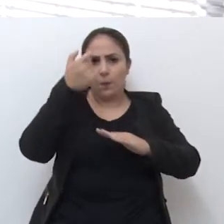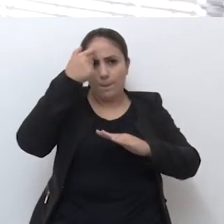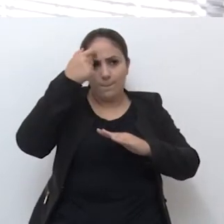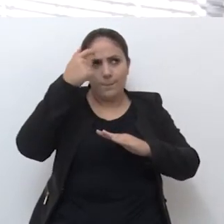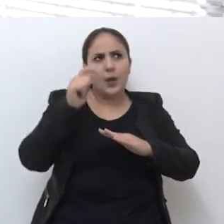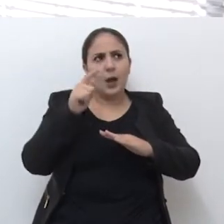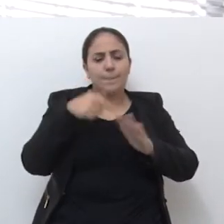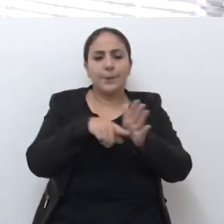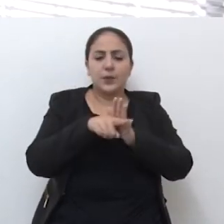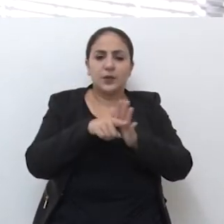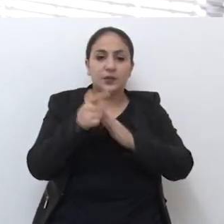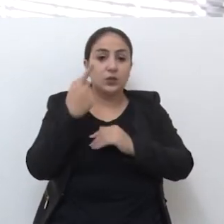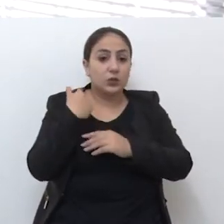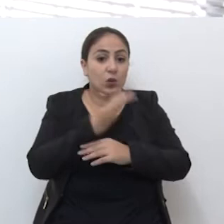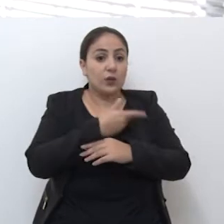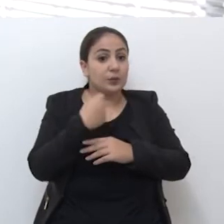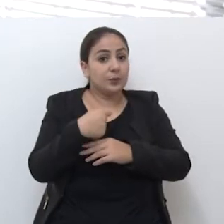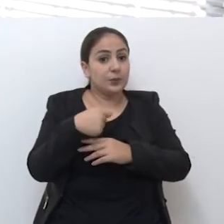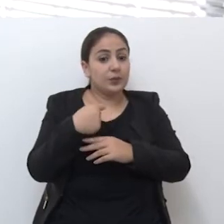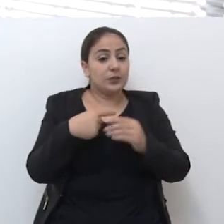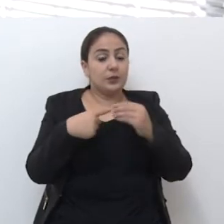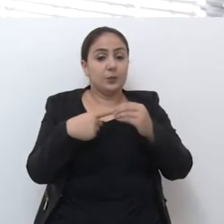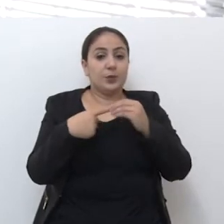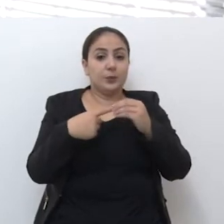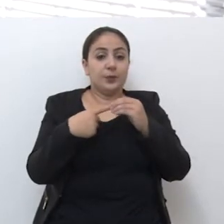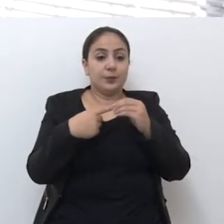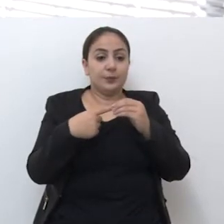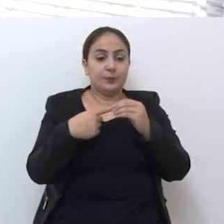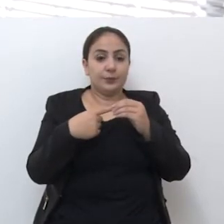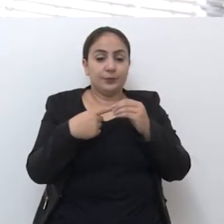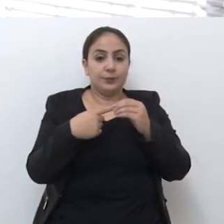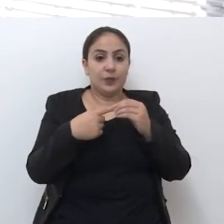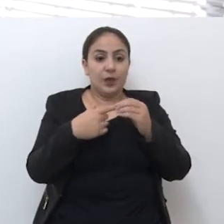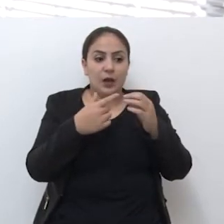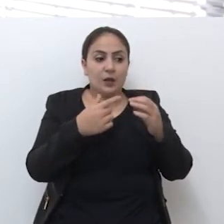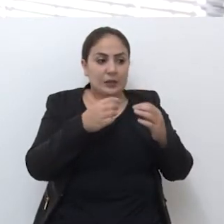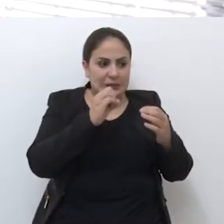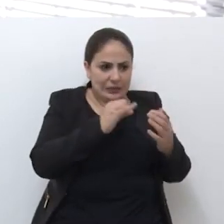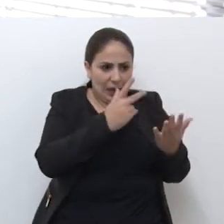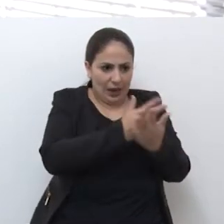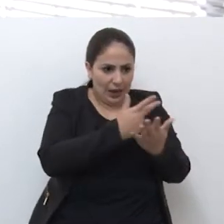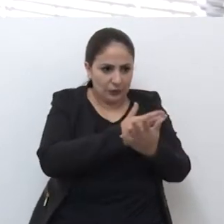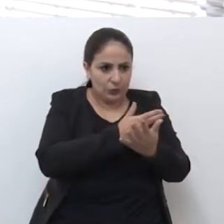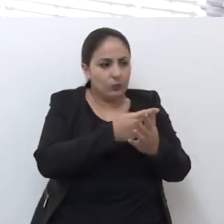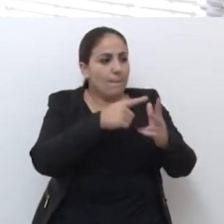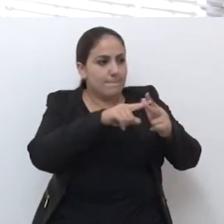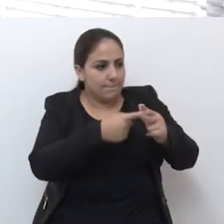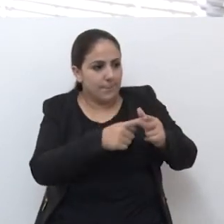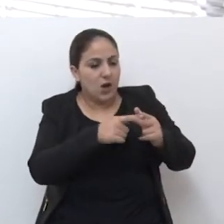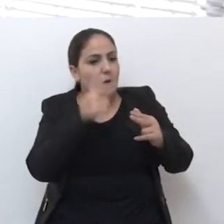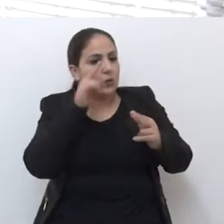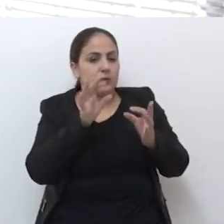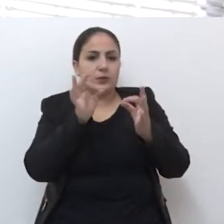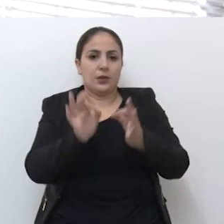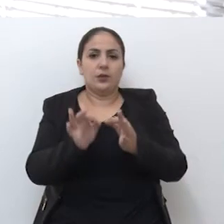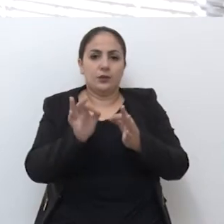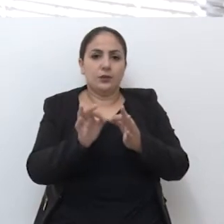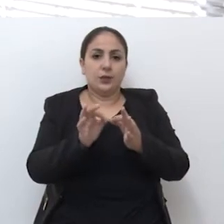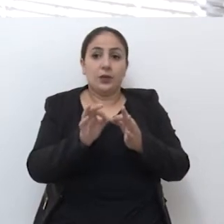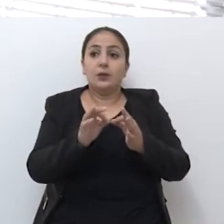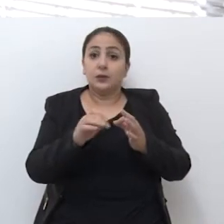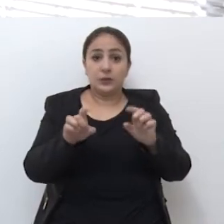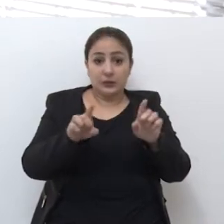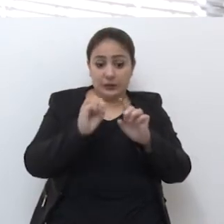em cima dessas ideias. De que a gente precisa, em primeiro lugar, consertar as coisas que estão erradas no nosso país e começa por a gente se consertando cada